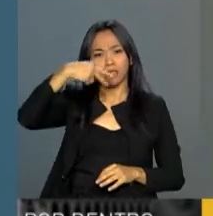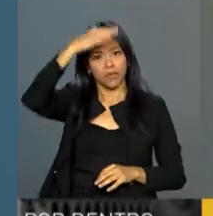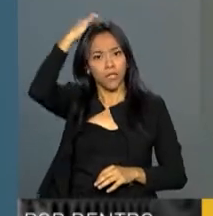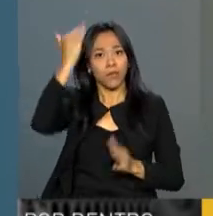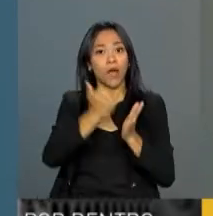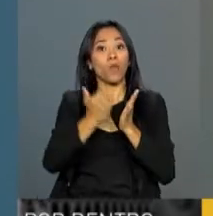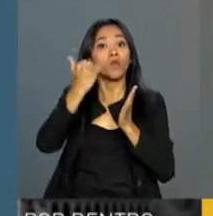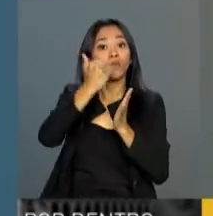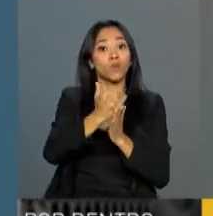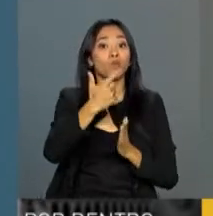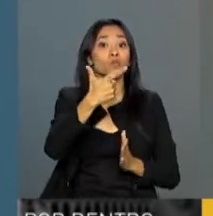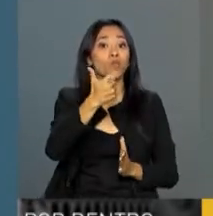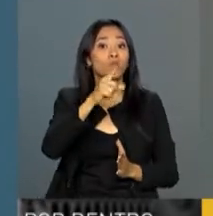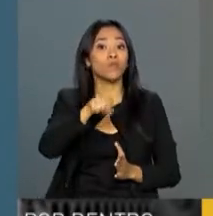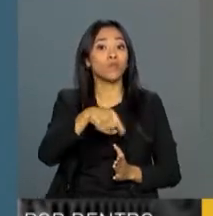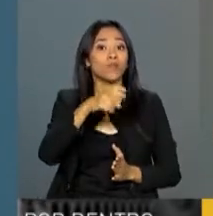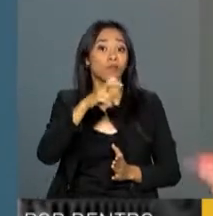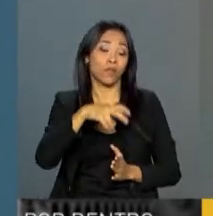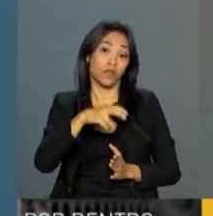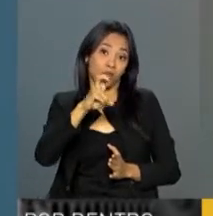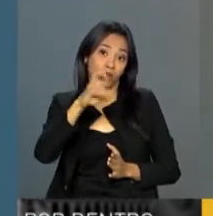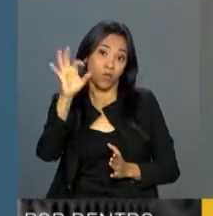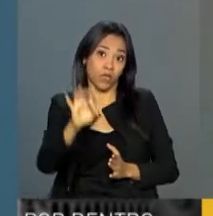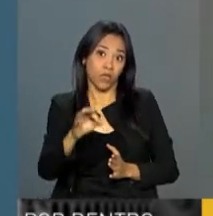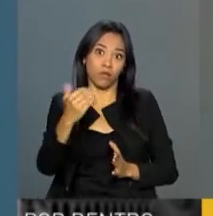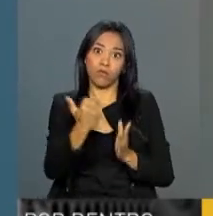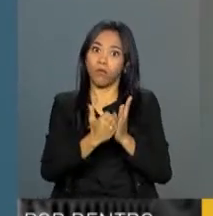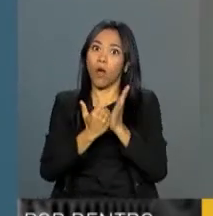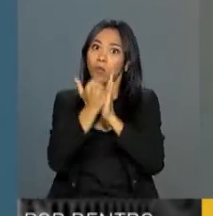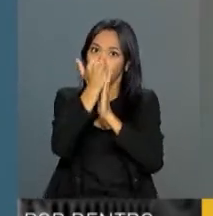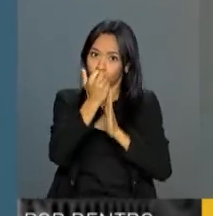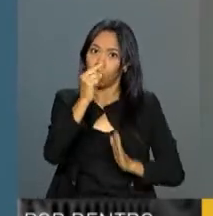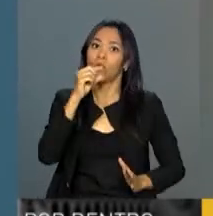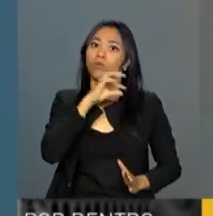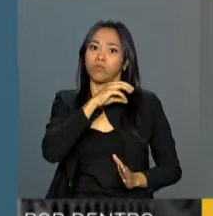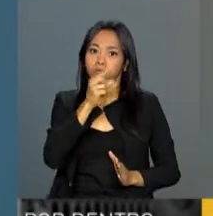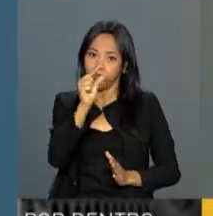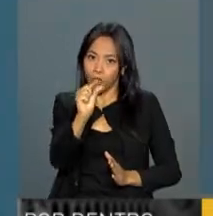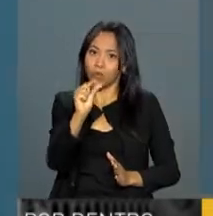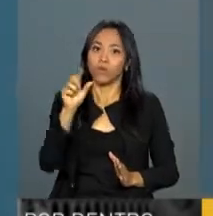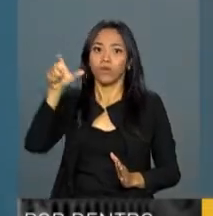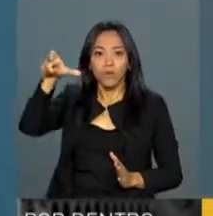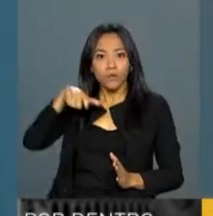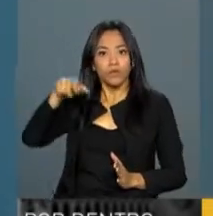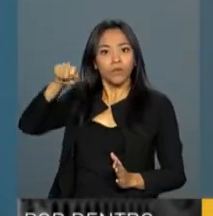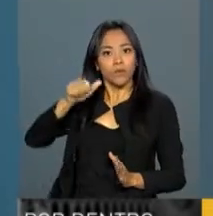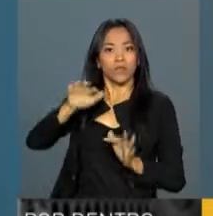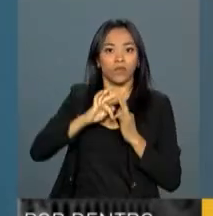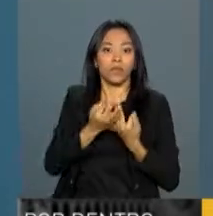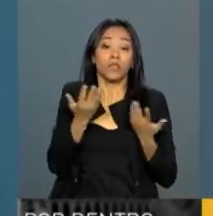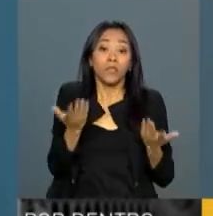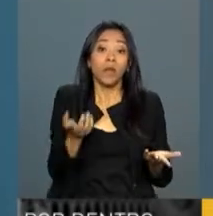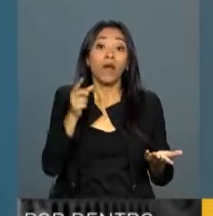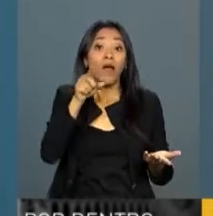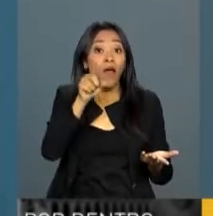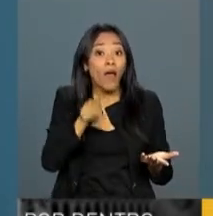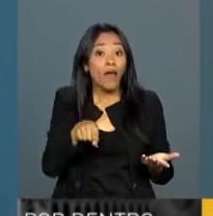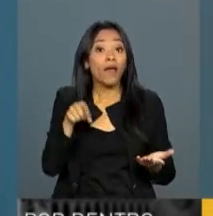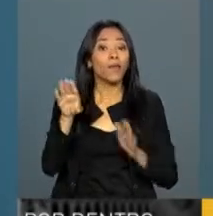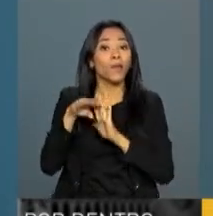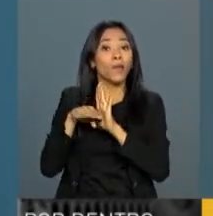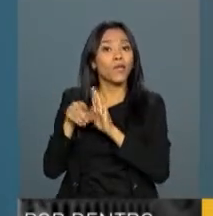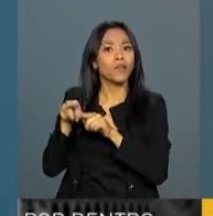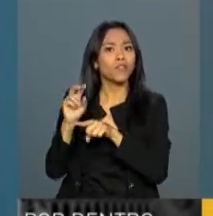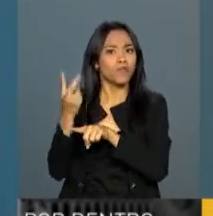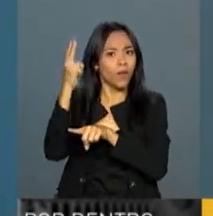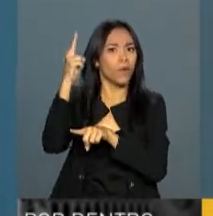12 6 por cento ano passado foi o maior reajuste que o programa já teve um único ano então o programa está sendo valorizado e